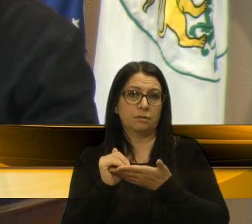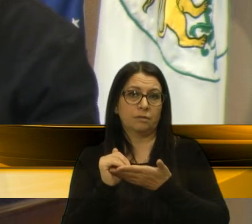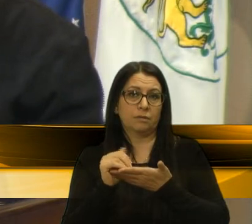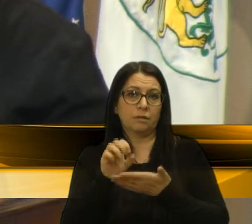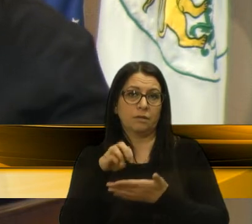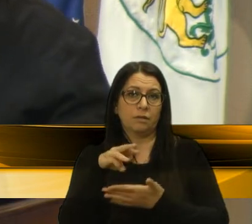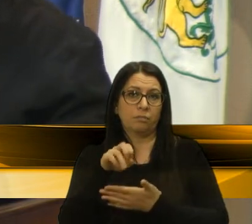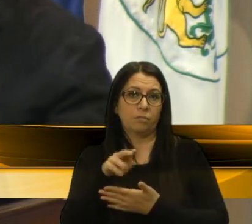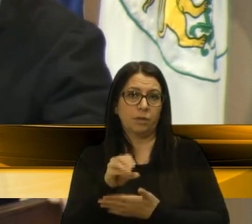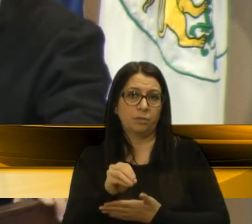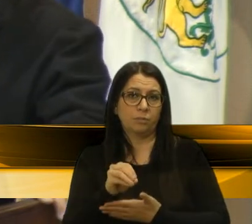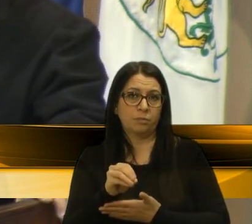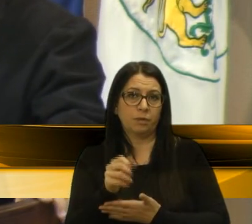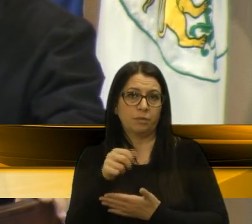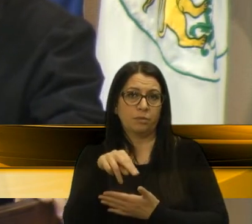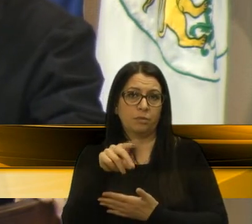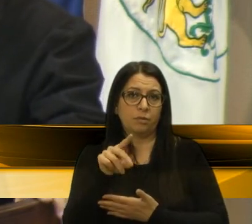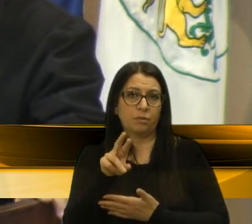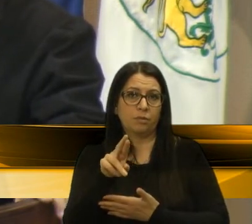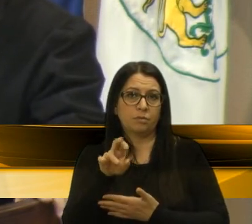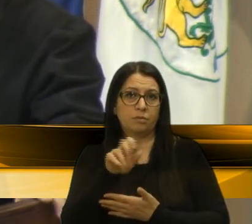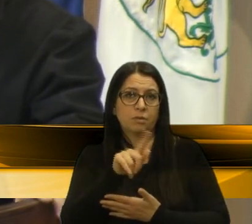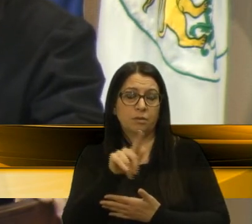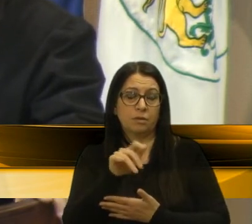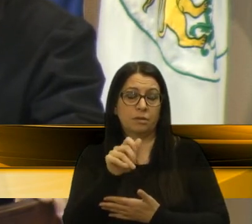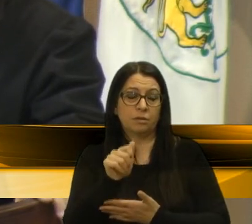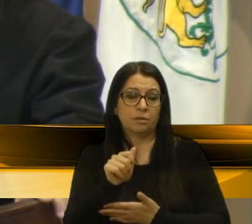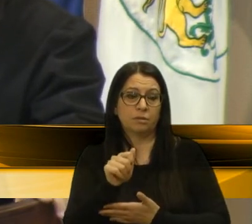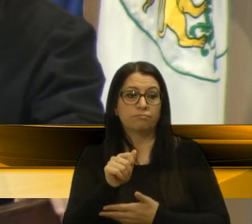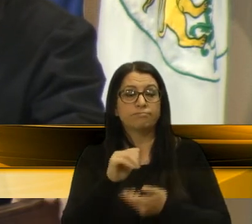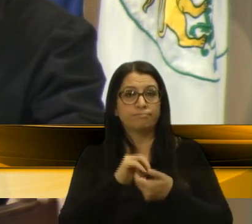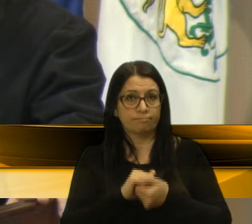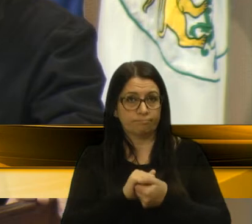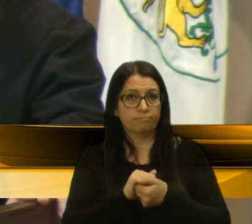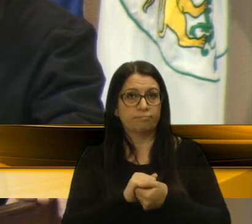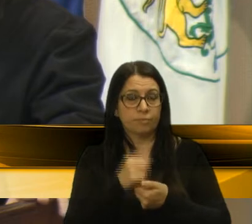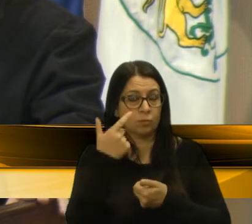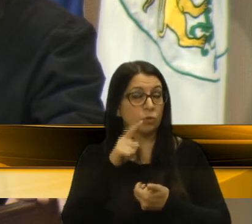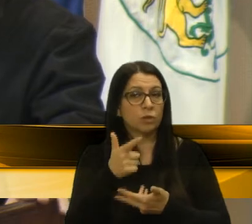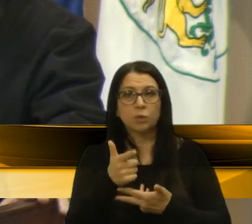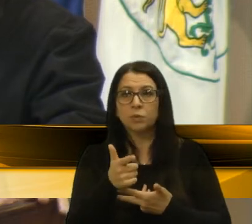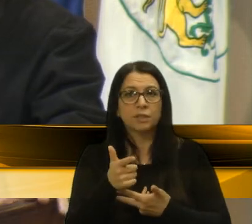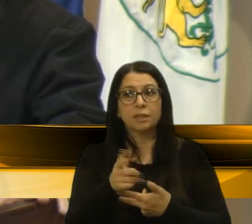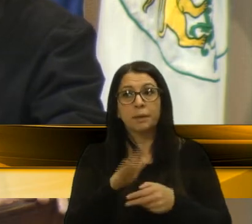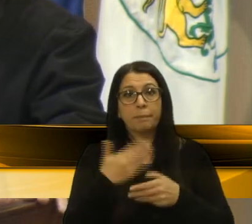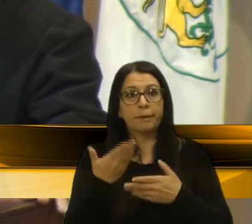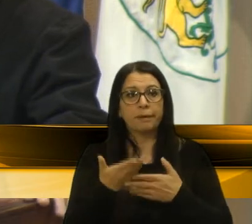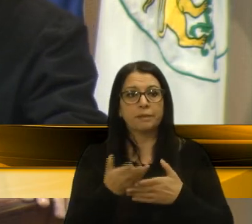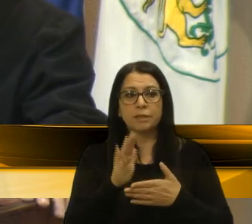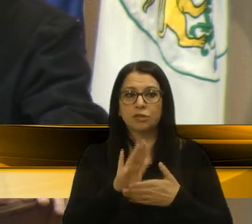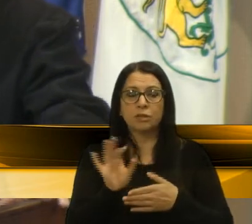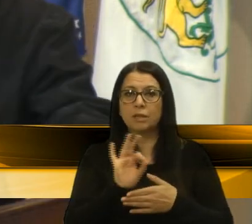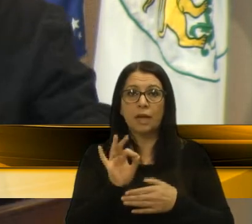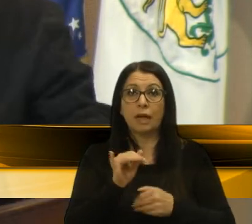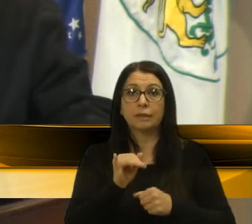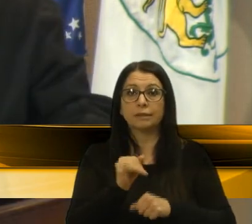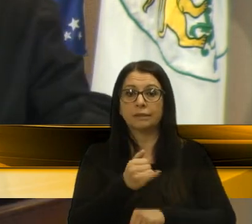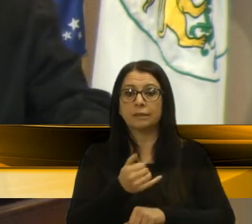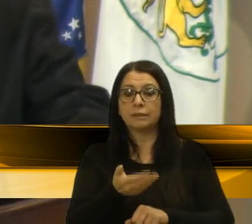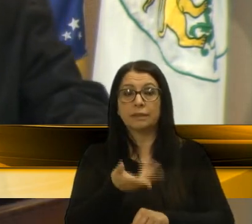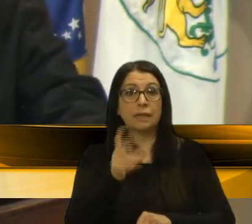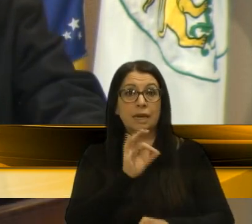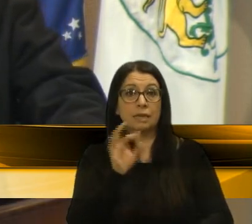Emílio Andreas. Cumprimentos, porque eu acho que a gente não tem mais que deixar nada sem respostas,